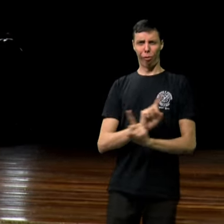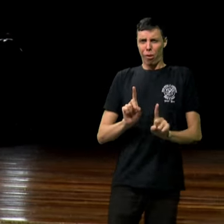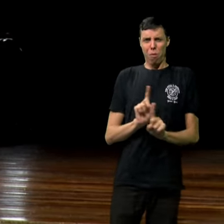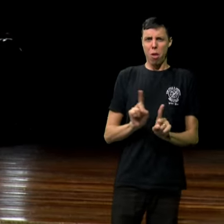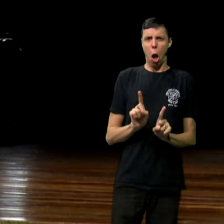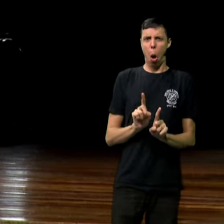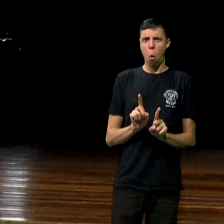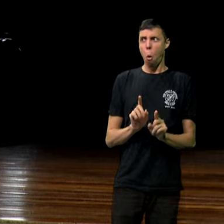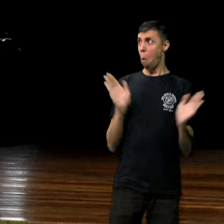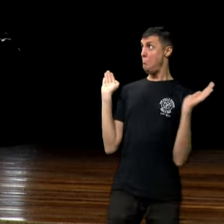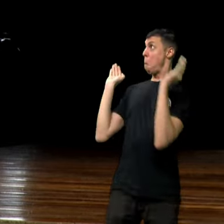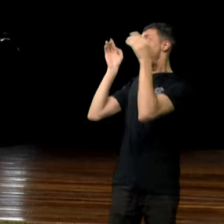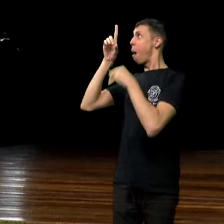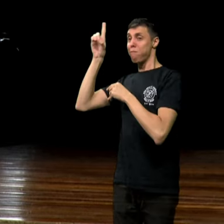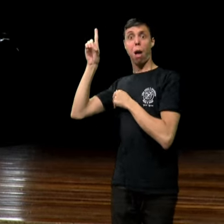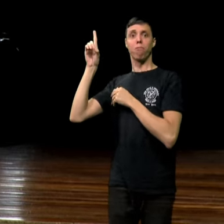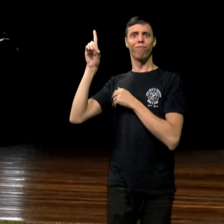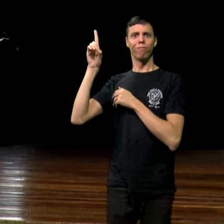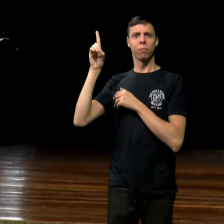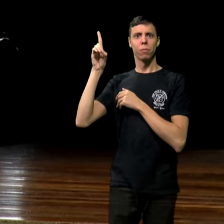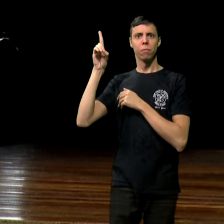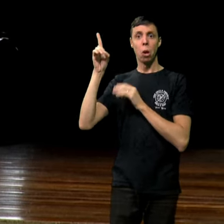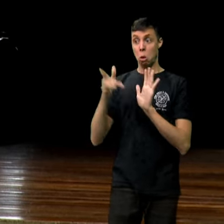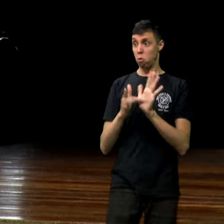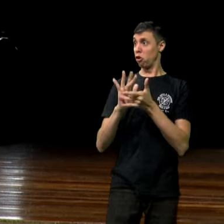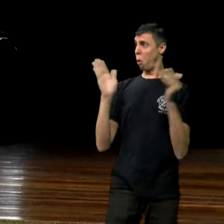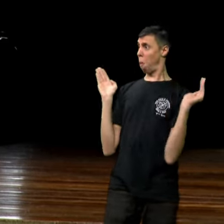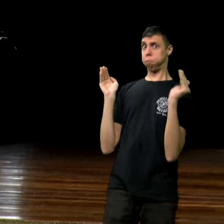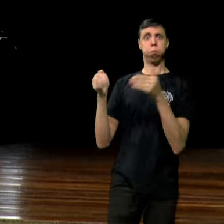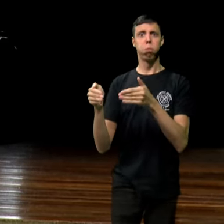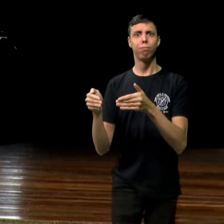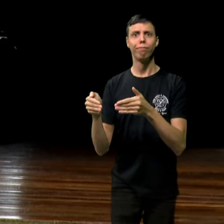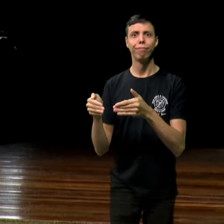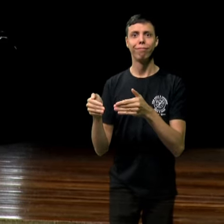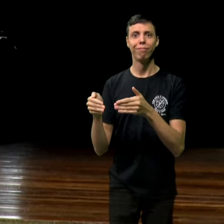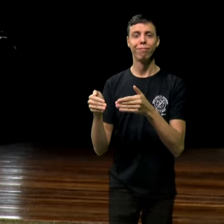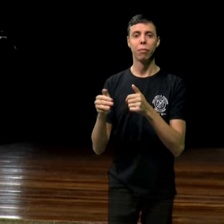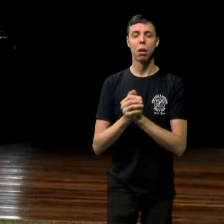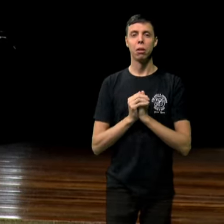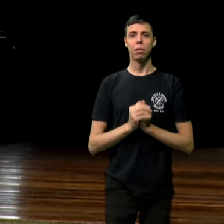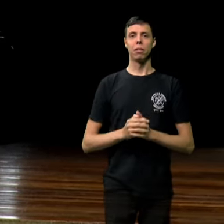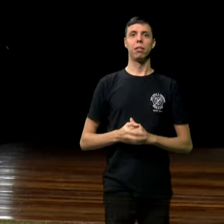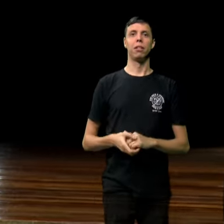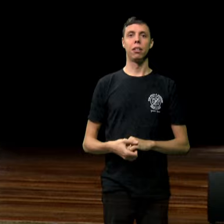de Jesus em você, a substância de Cristo encarnada em você.